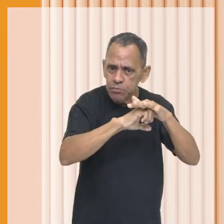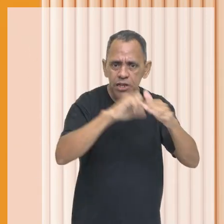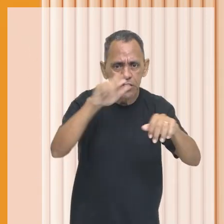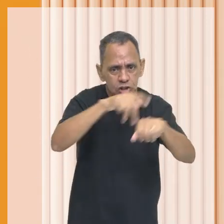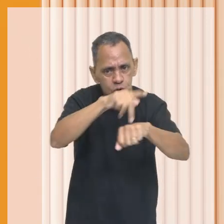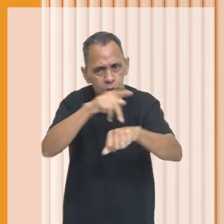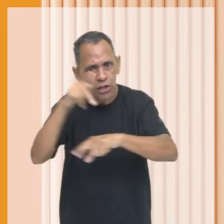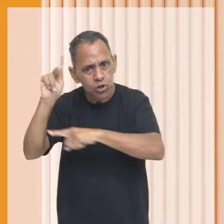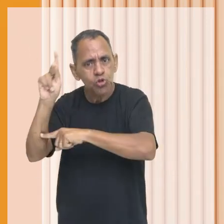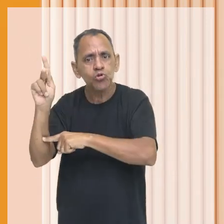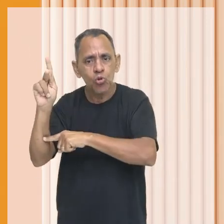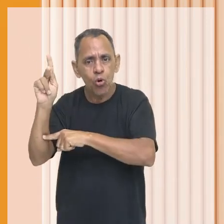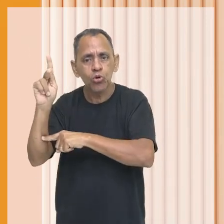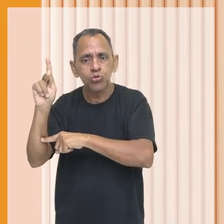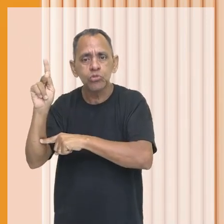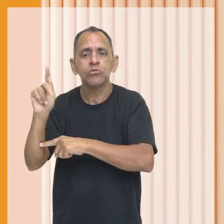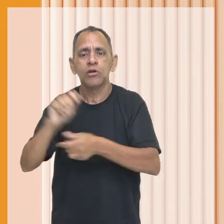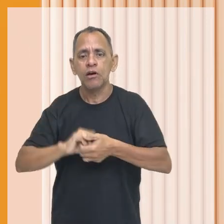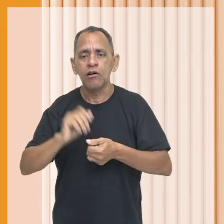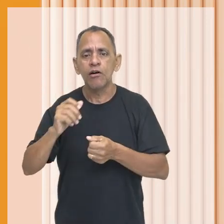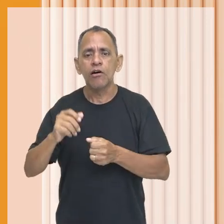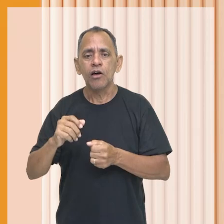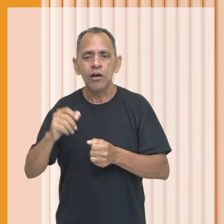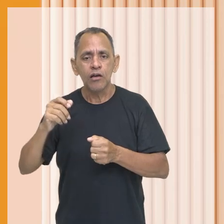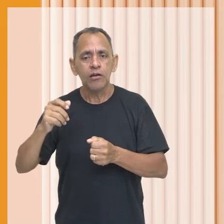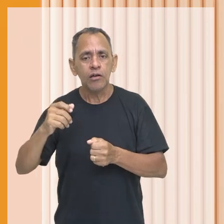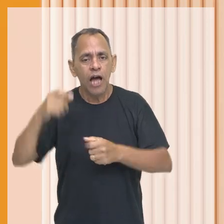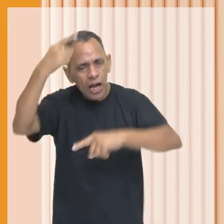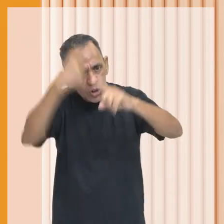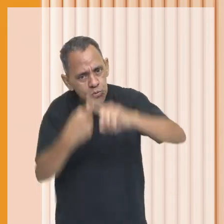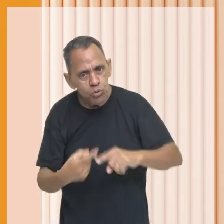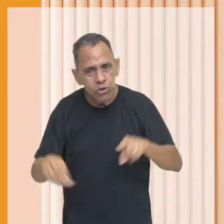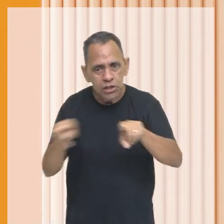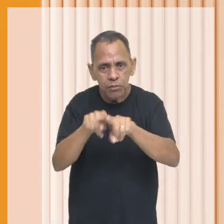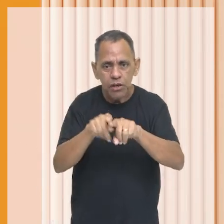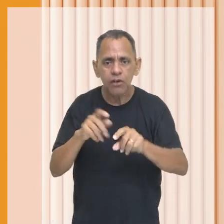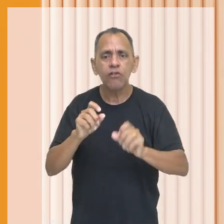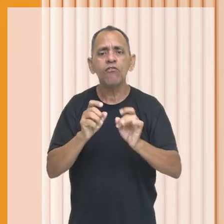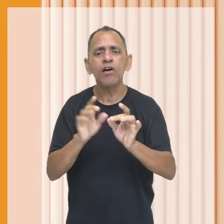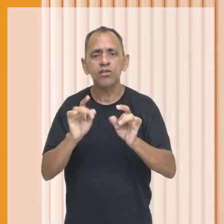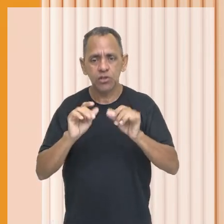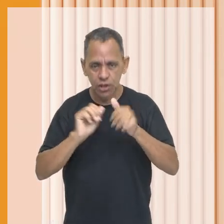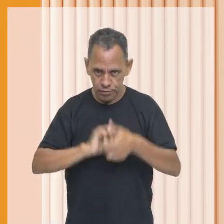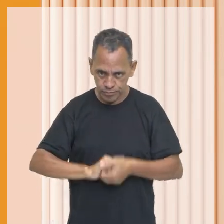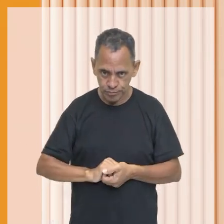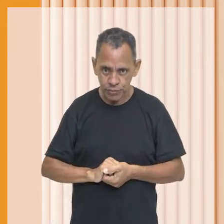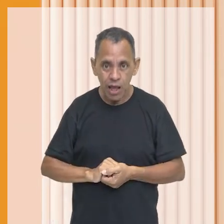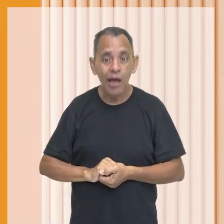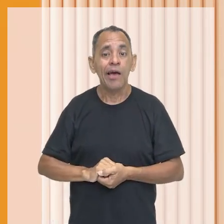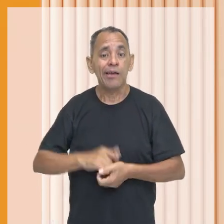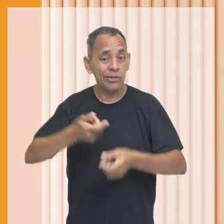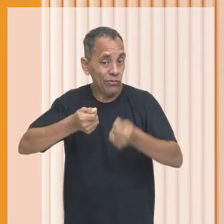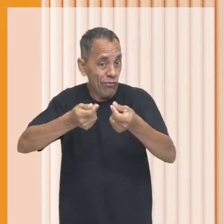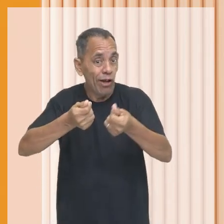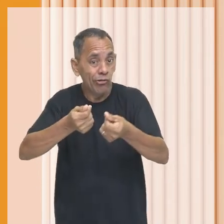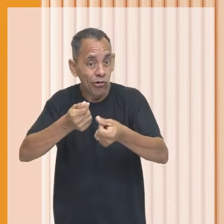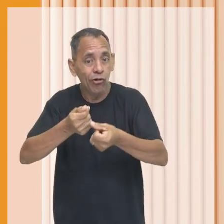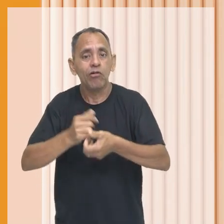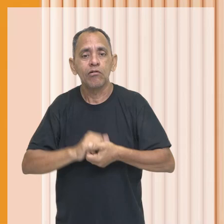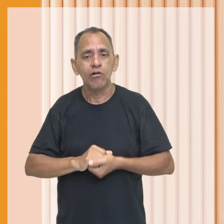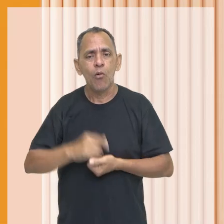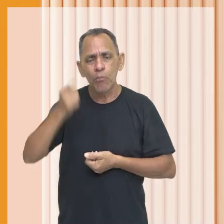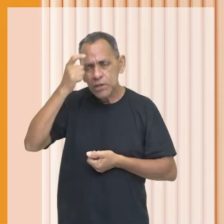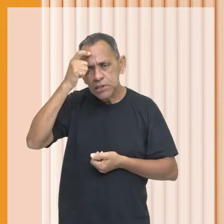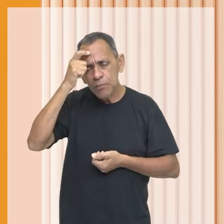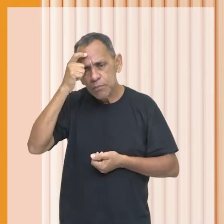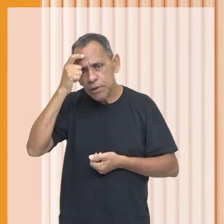baixar o preço e isso vai diminuir, né, os custos para se obter tais coisas. Então, esse era o pensamento. A